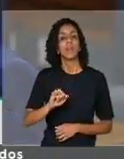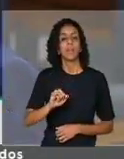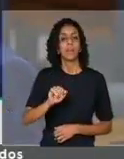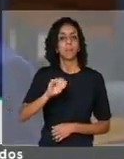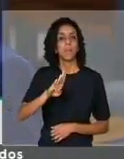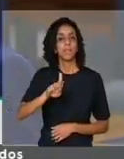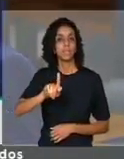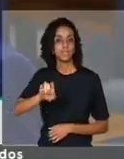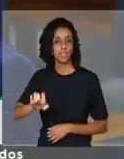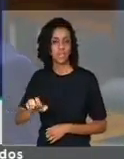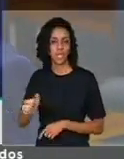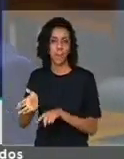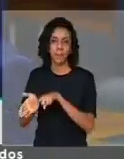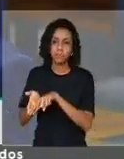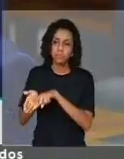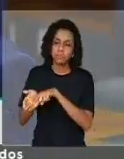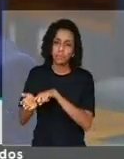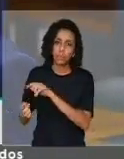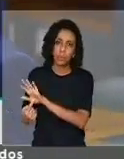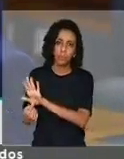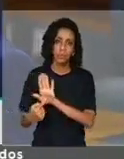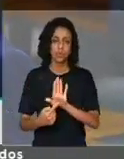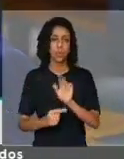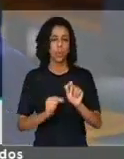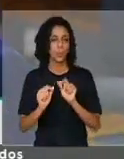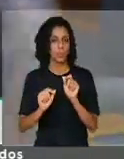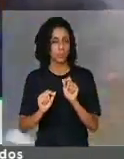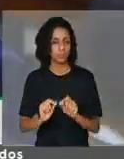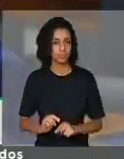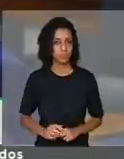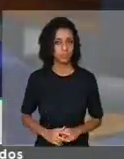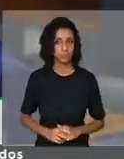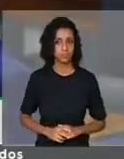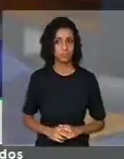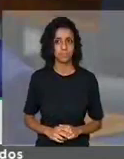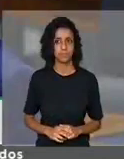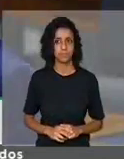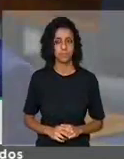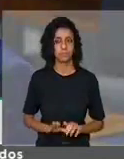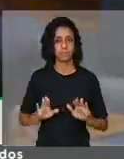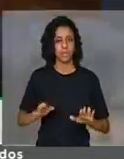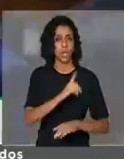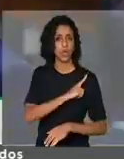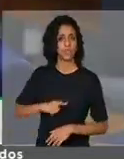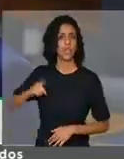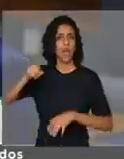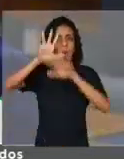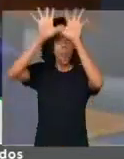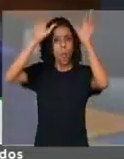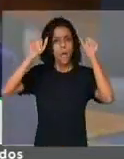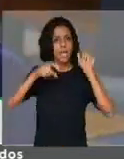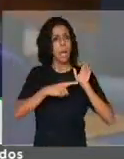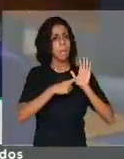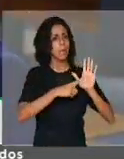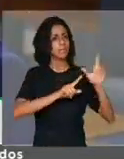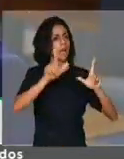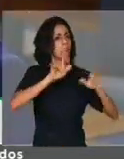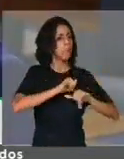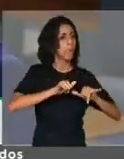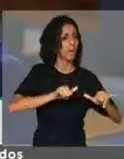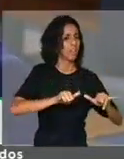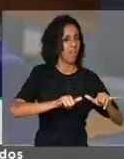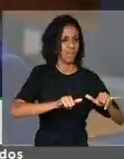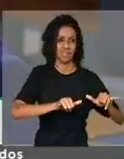pesquisa de rendimento domiciliar do Brasil e que desfaz toda a propaganda oficial no meu estado, no Acre. Na verdade, o